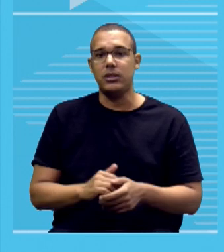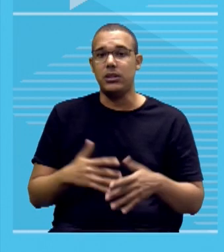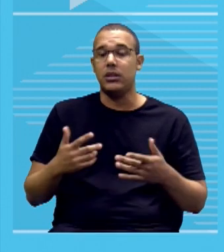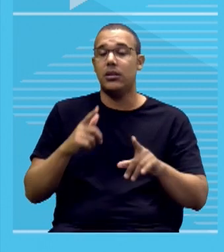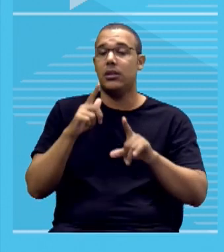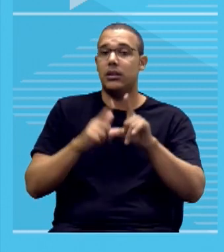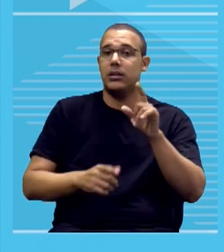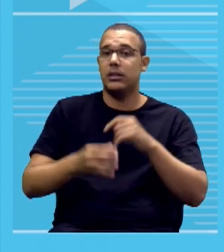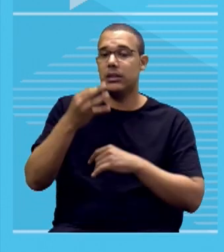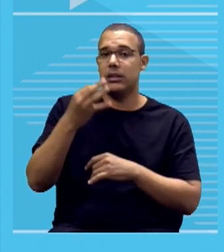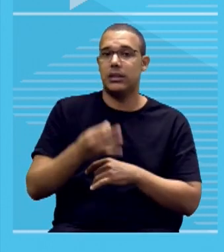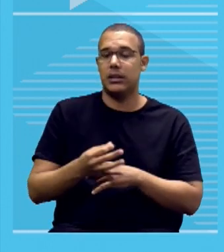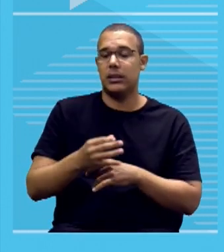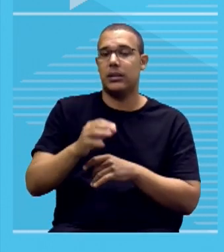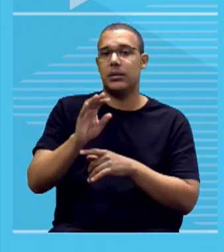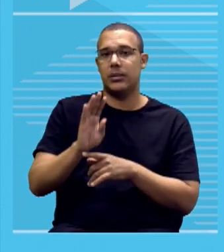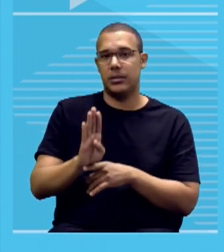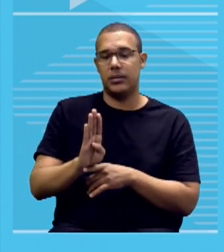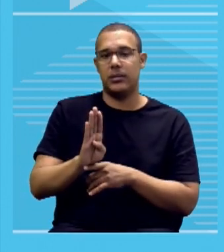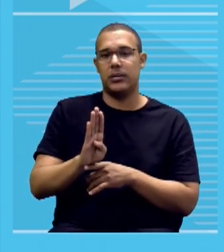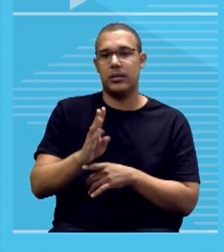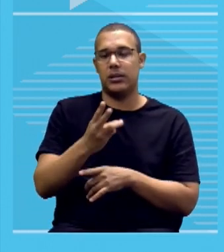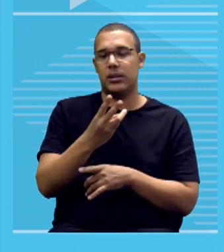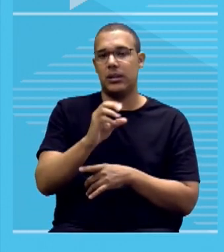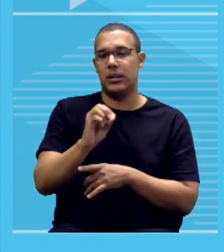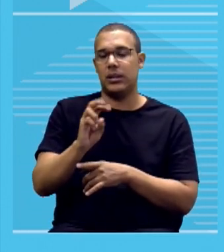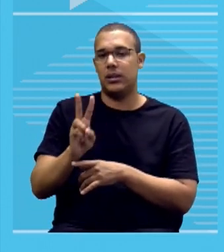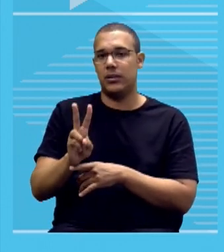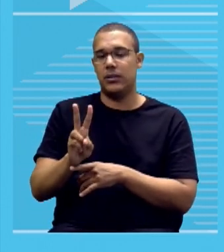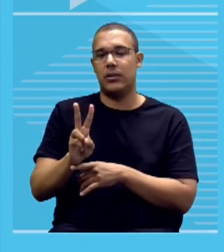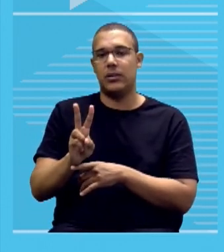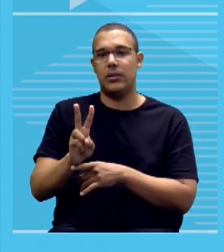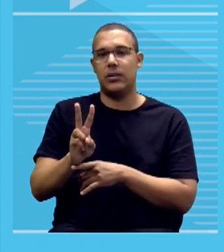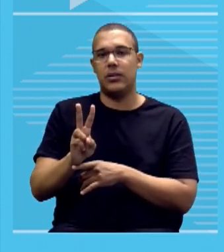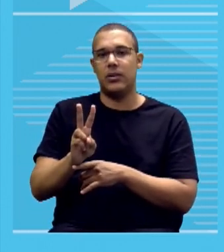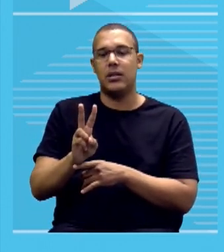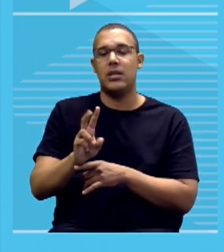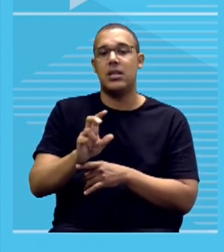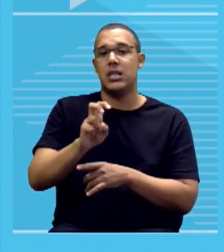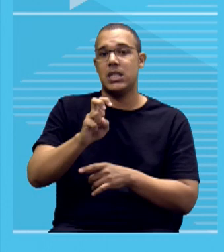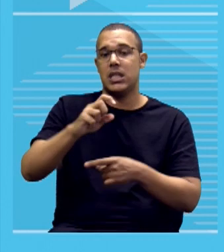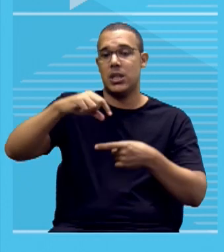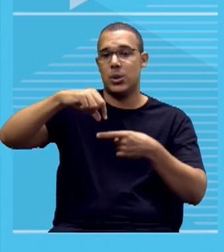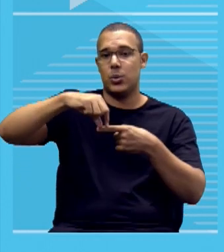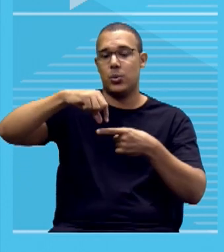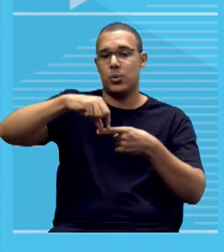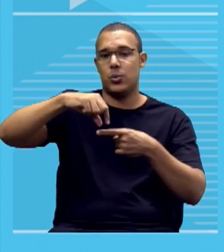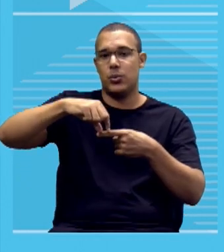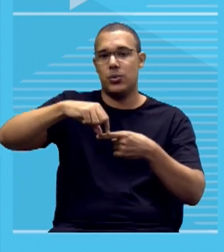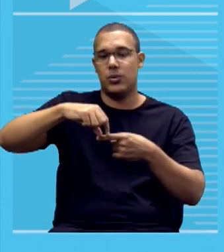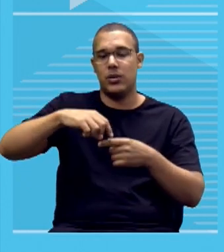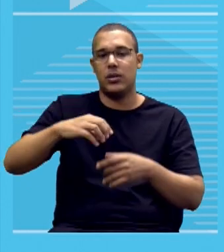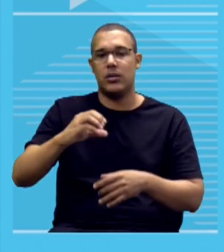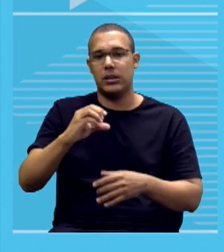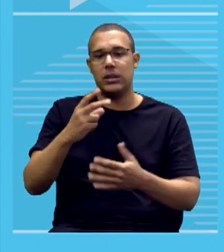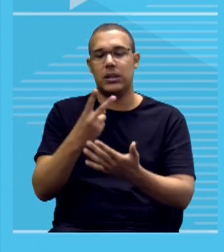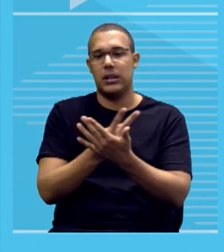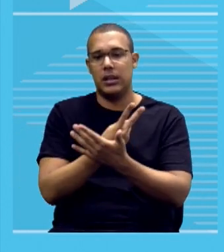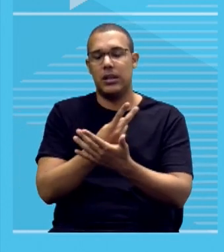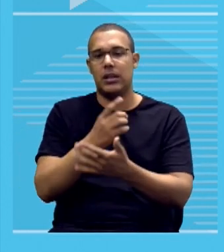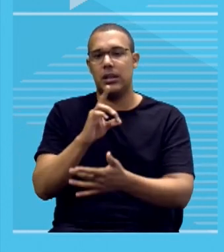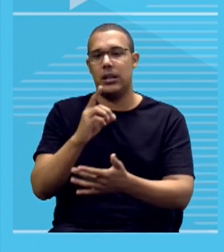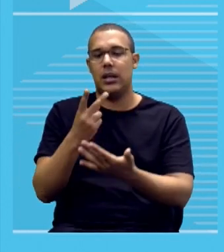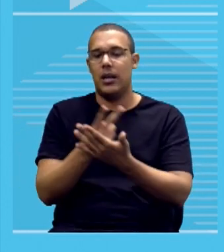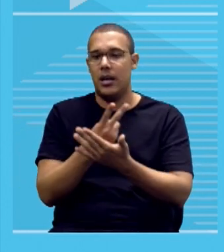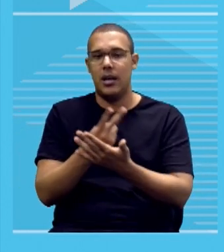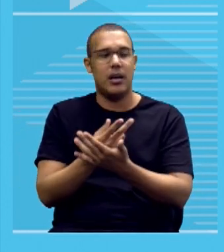seria letra B, 30 volts e 5 ohms. Então a gente pode descartar a letra C, letra D aí está